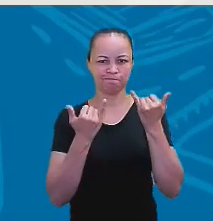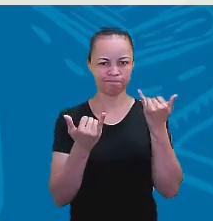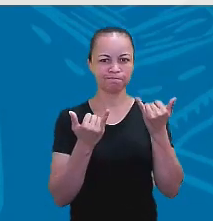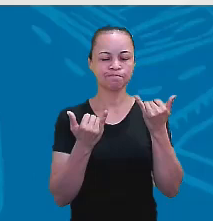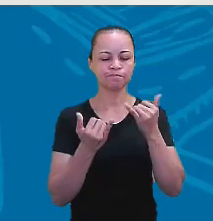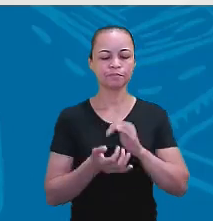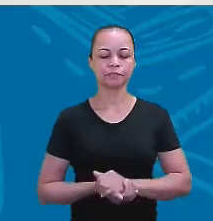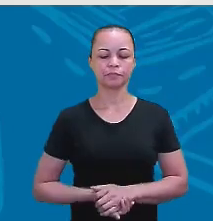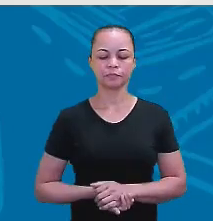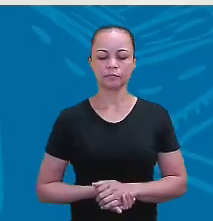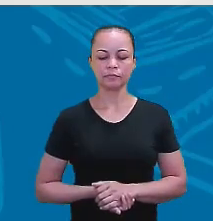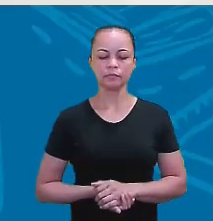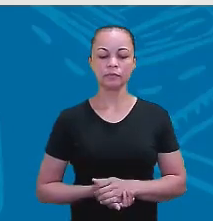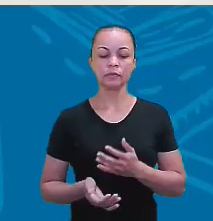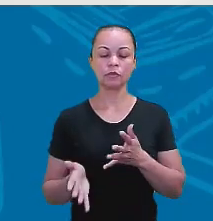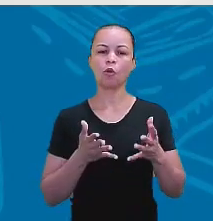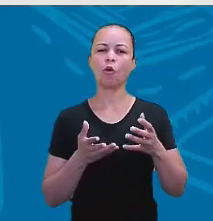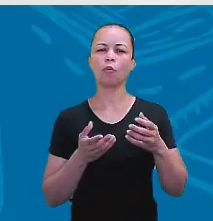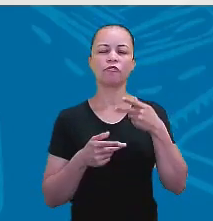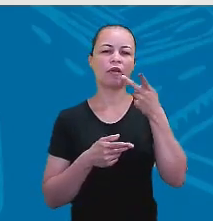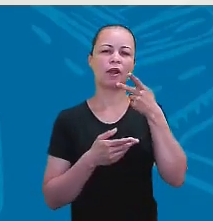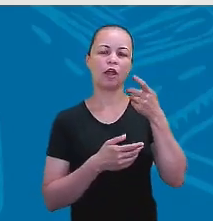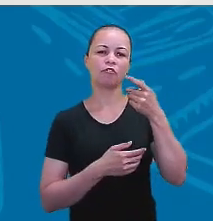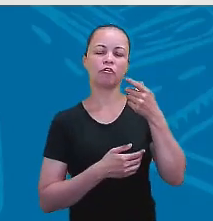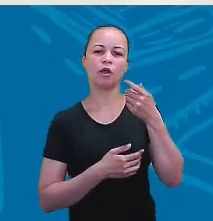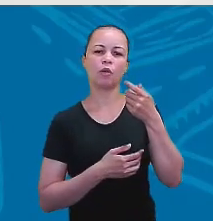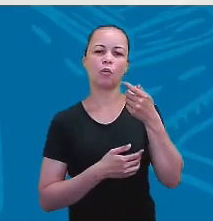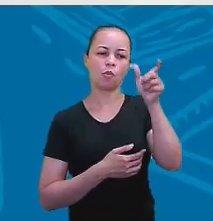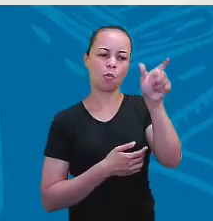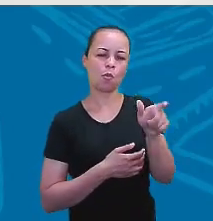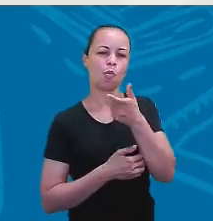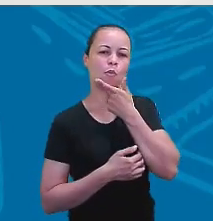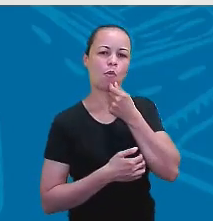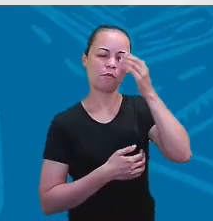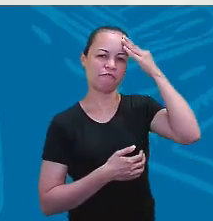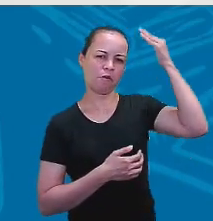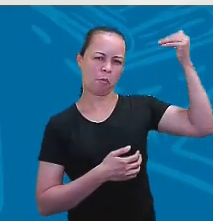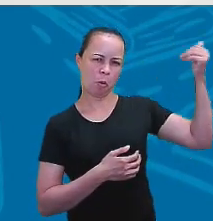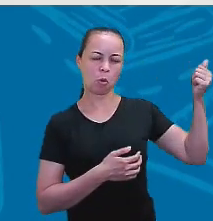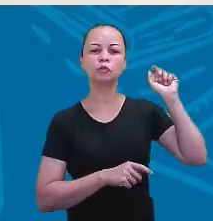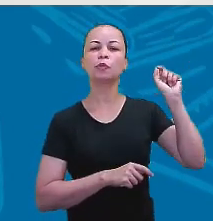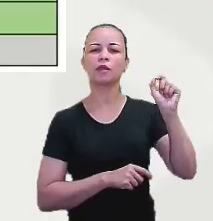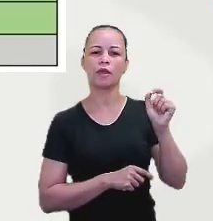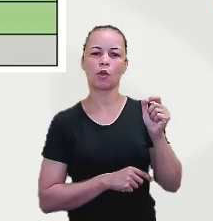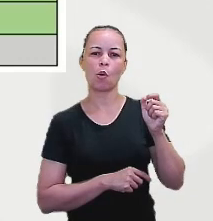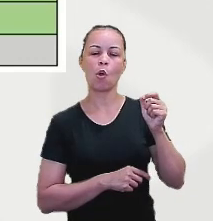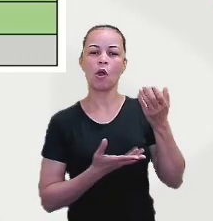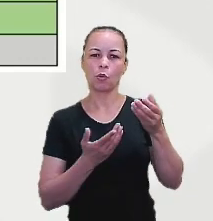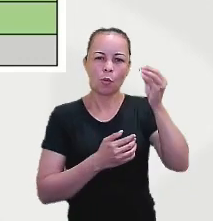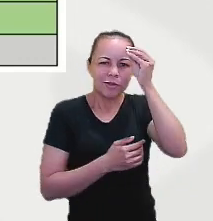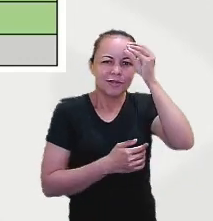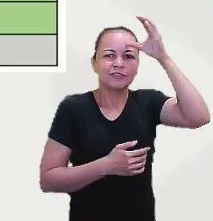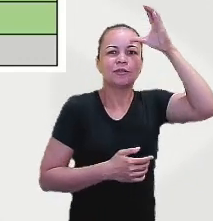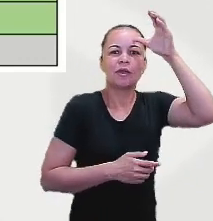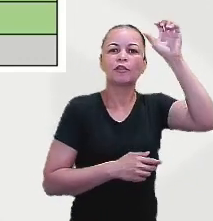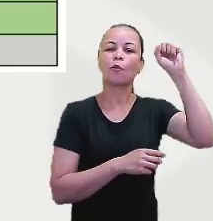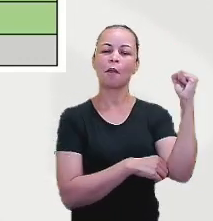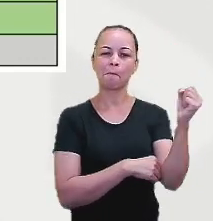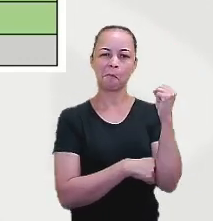como diria Chico Toicinho, o famoso Francis Bacon, conhecimento é poder. Abre essa imagem de novo aí, por favor, produção.